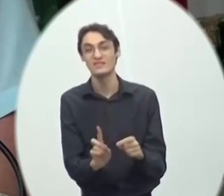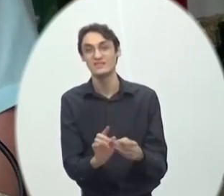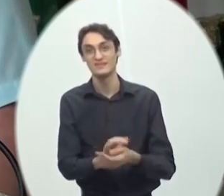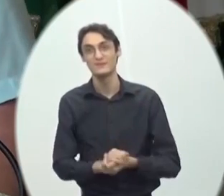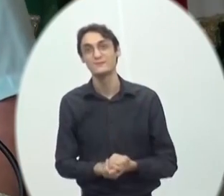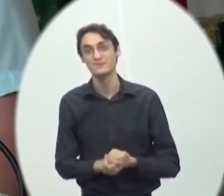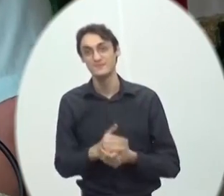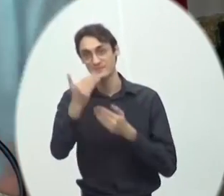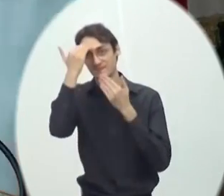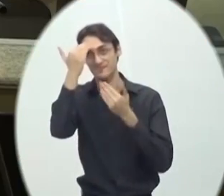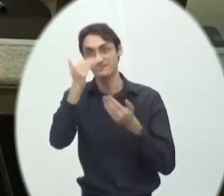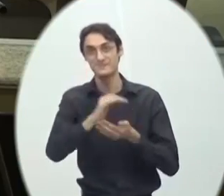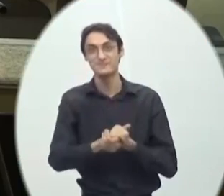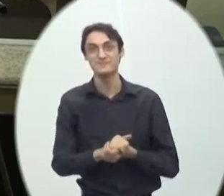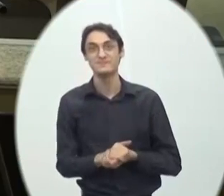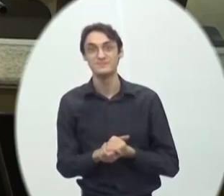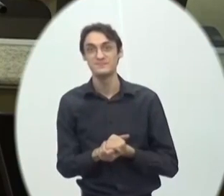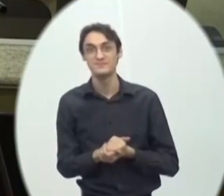disso. Obrigado.